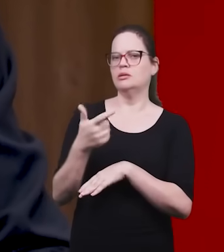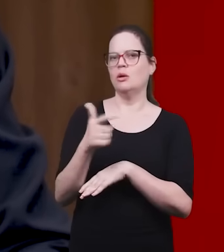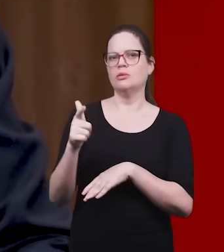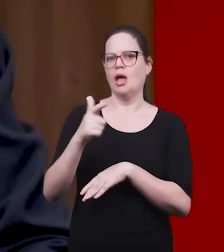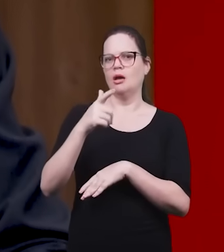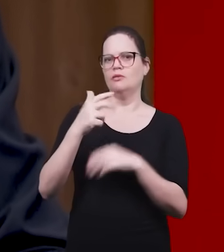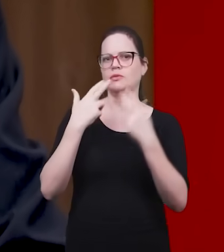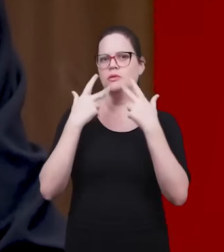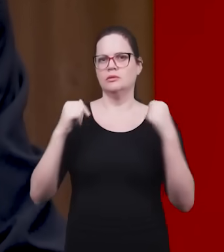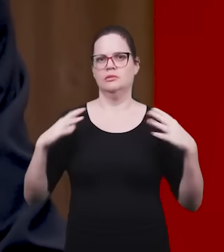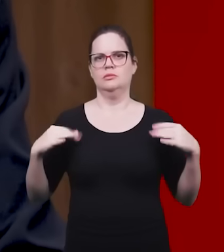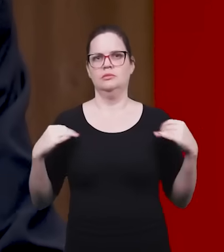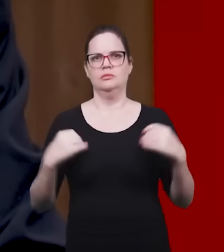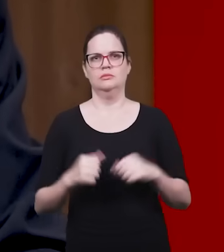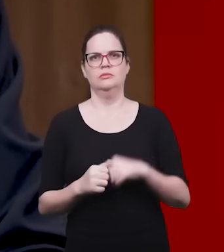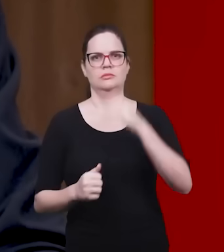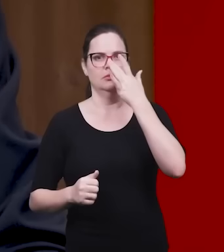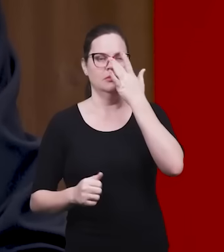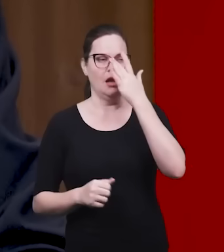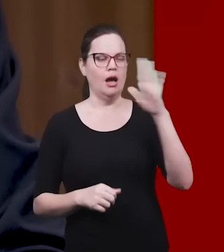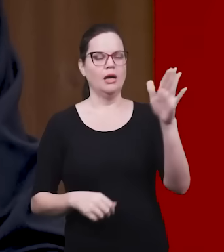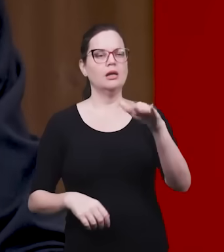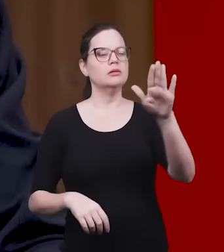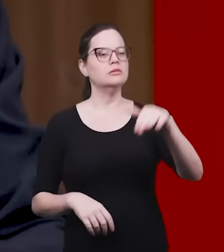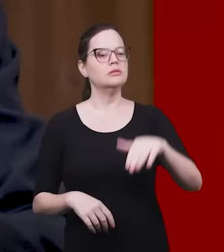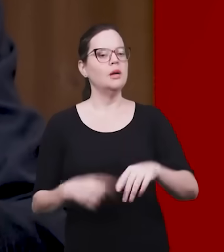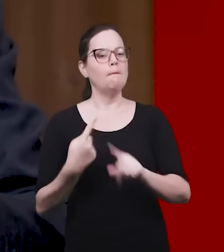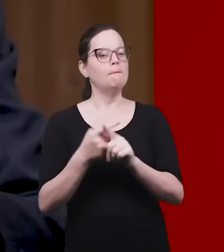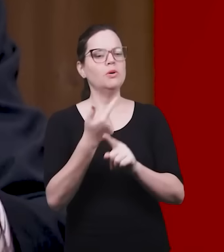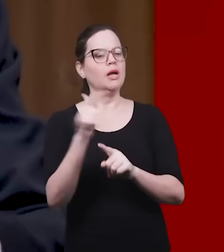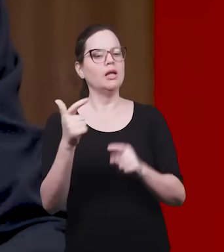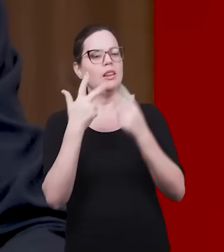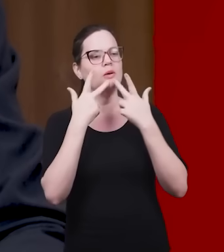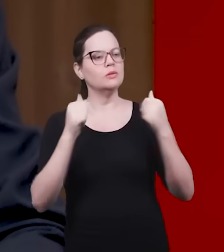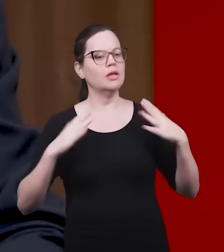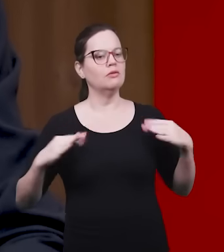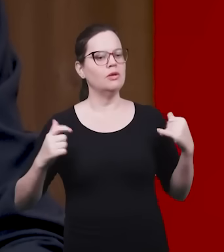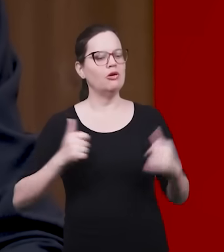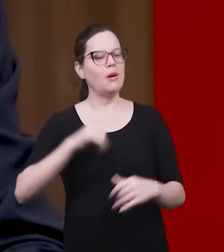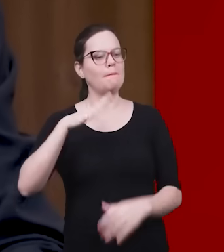do visitante. Falou assim, por que não teve aquelas línguas hoje? É a parte que eu mais